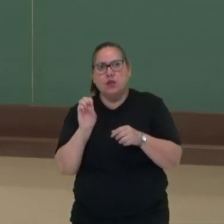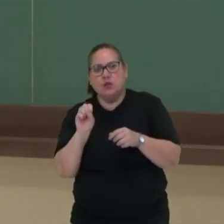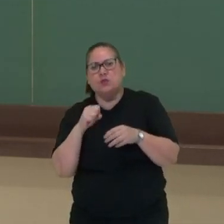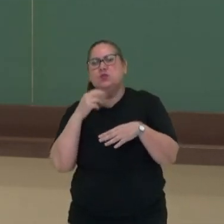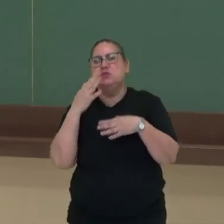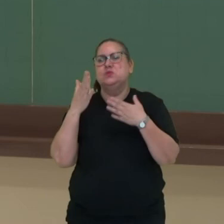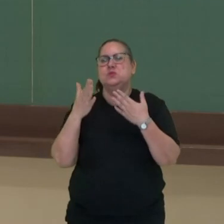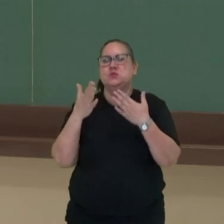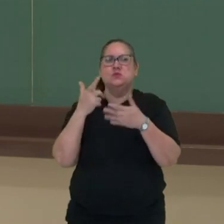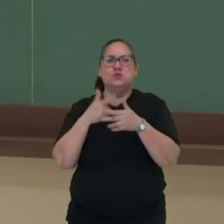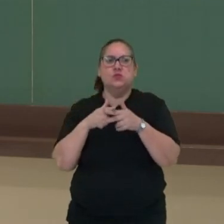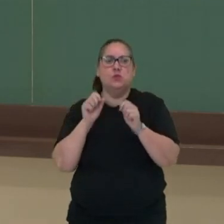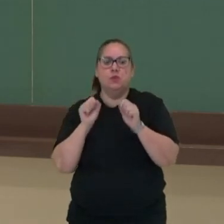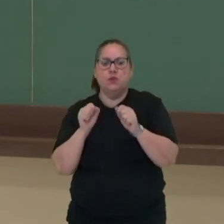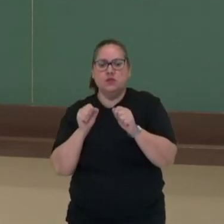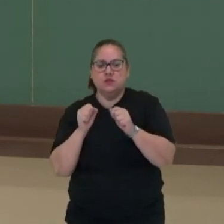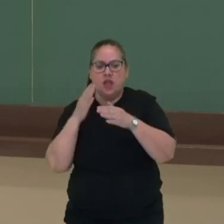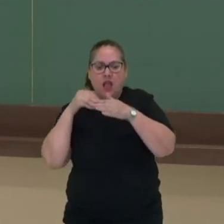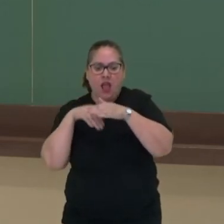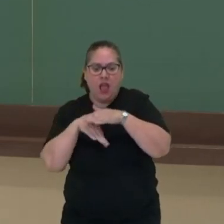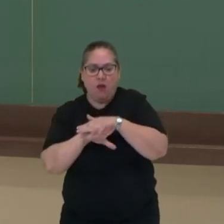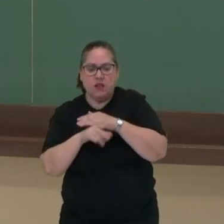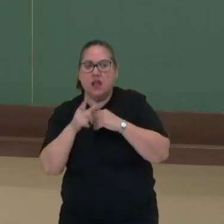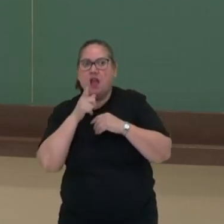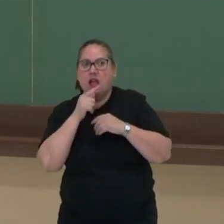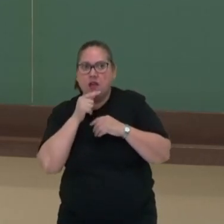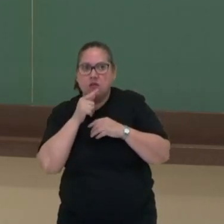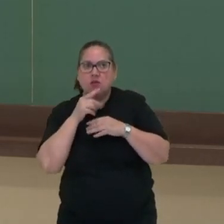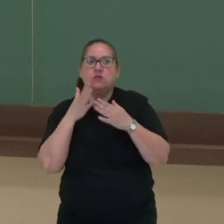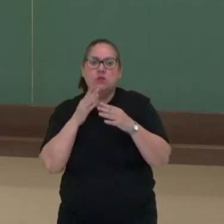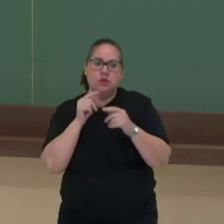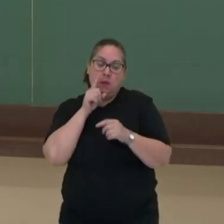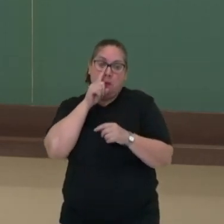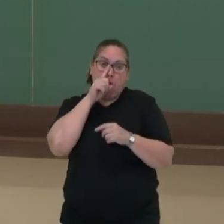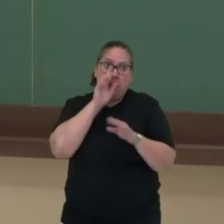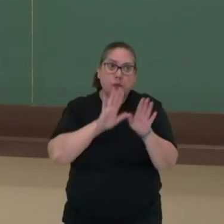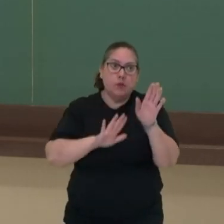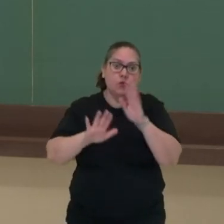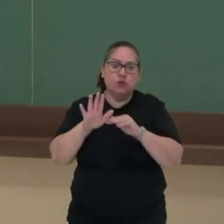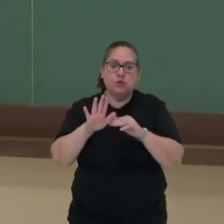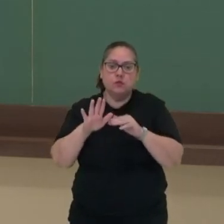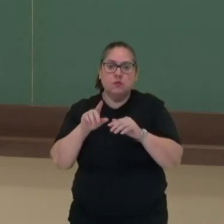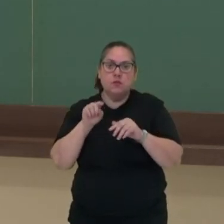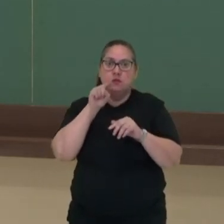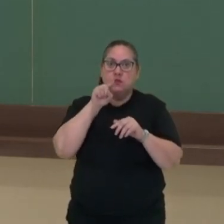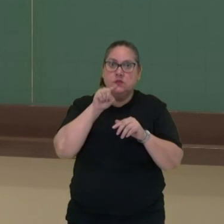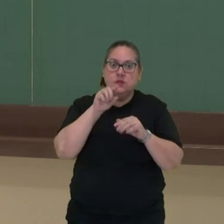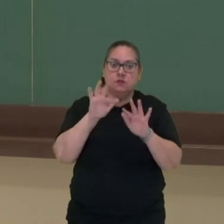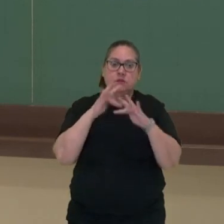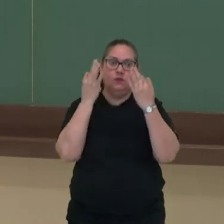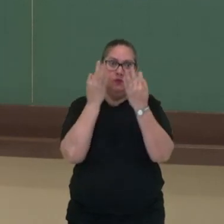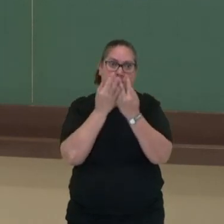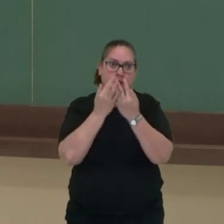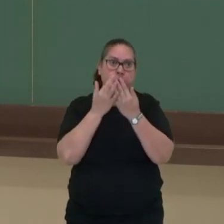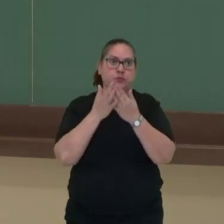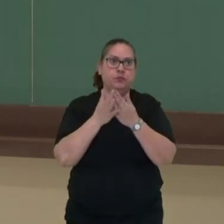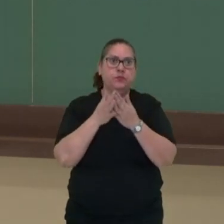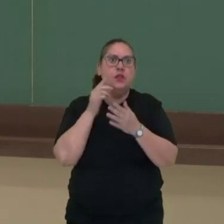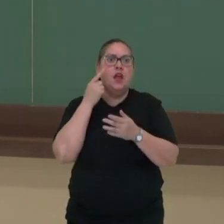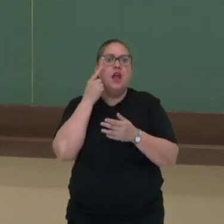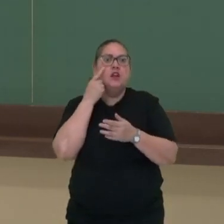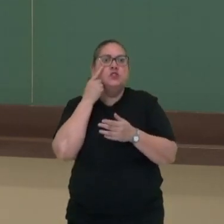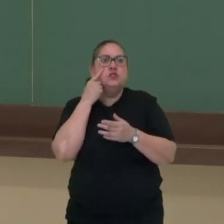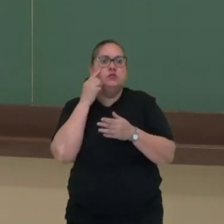que possa vir a armazenar água pode ser perigoso para você e para toda a sua família.